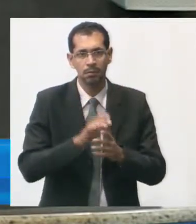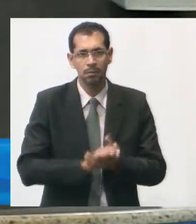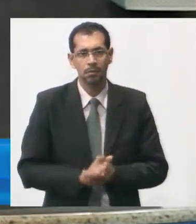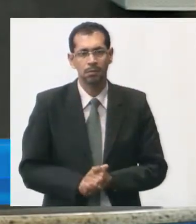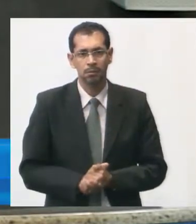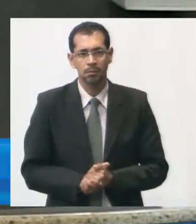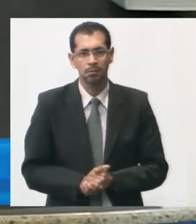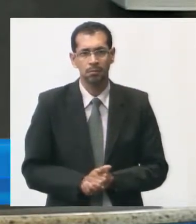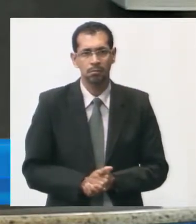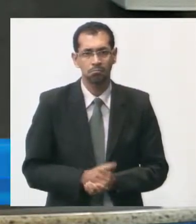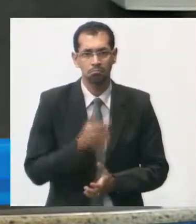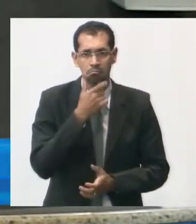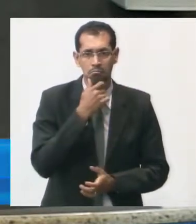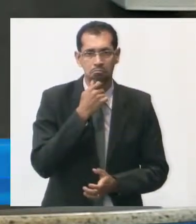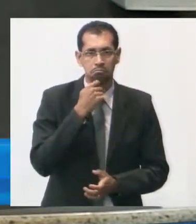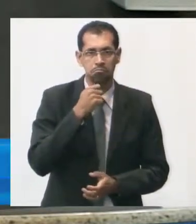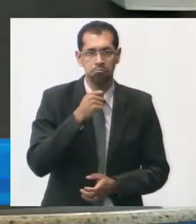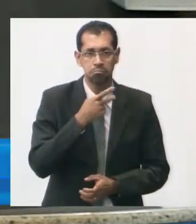decreto que